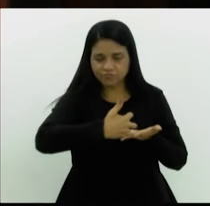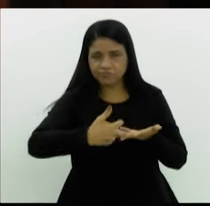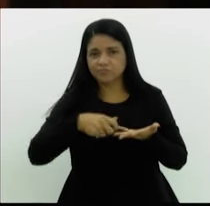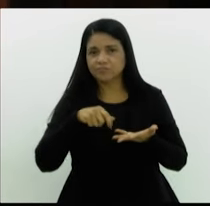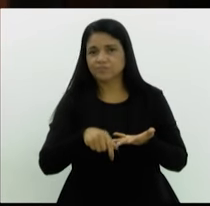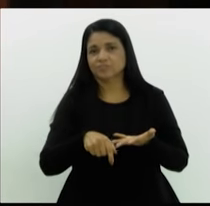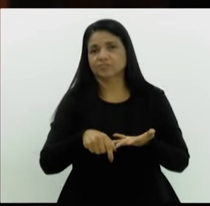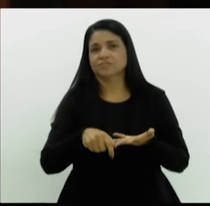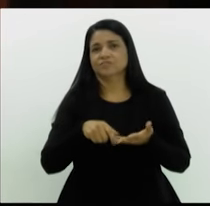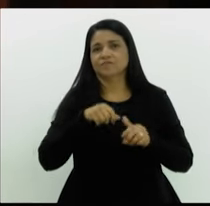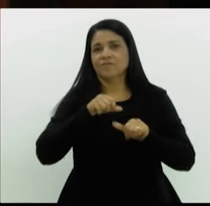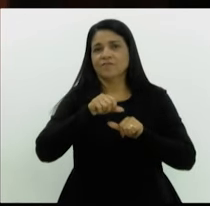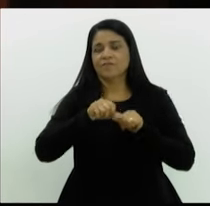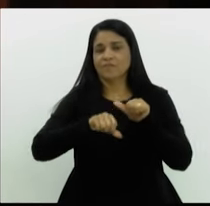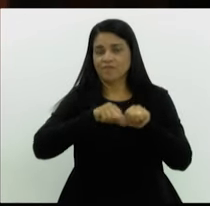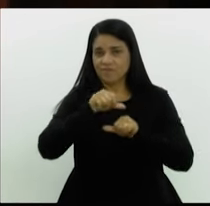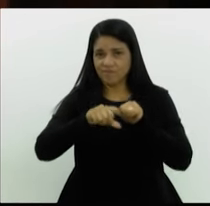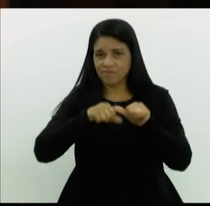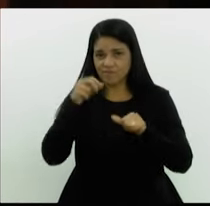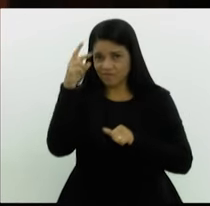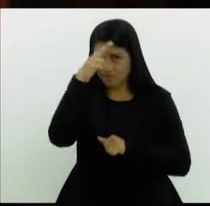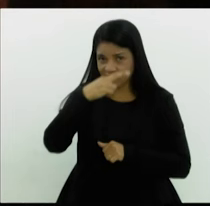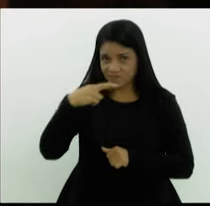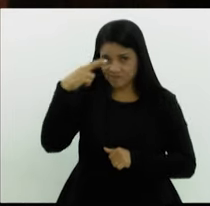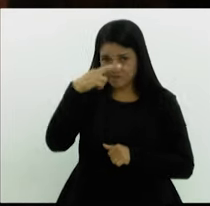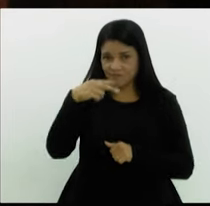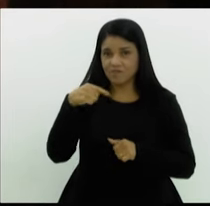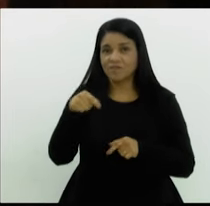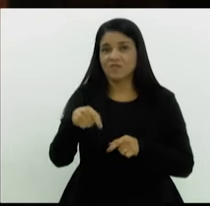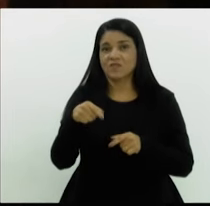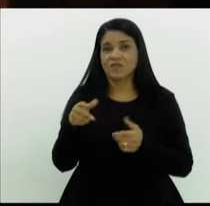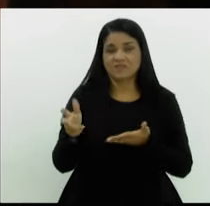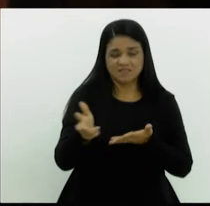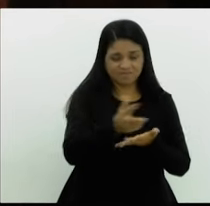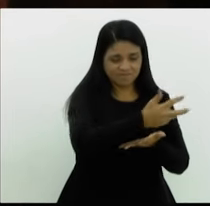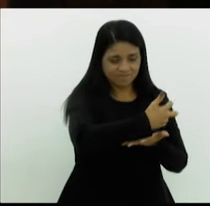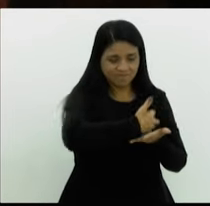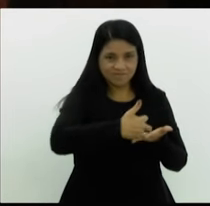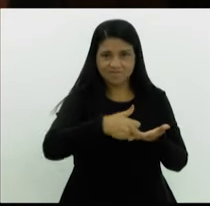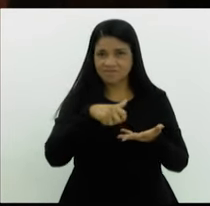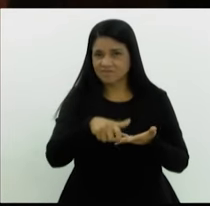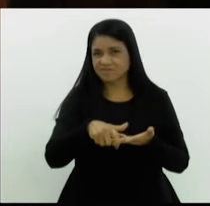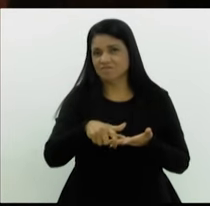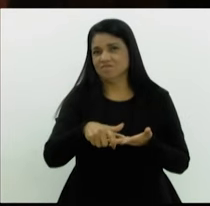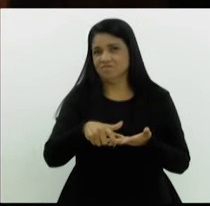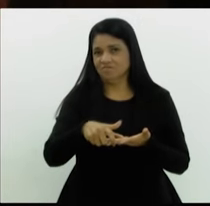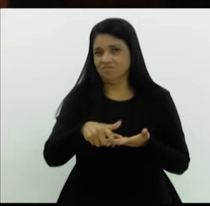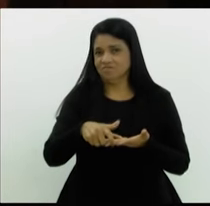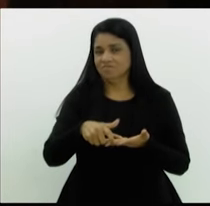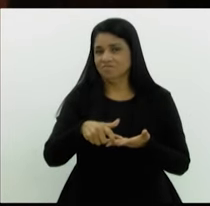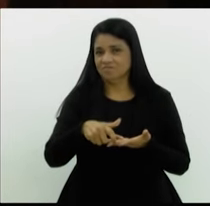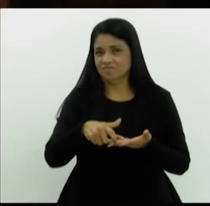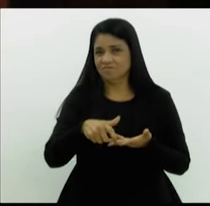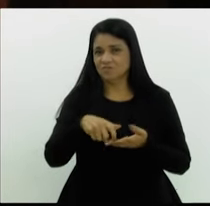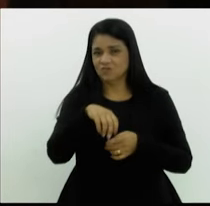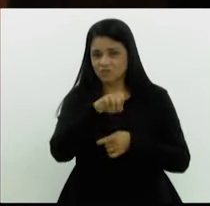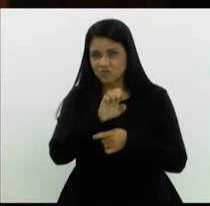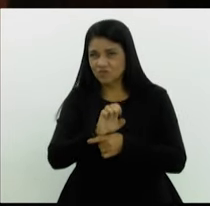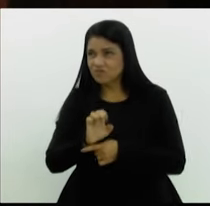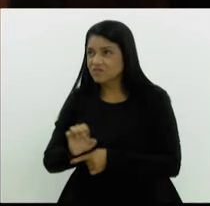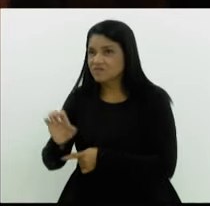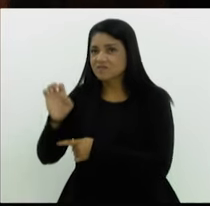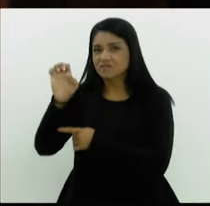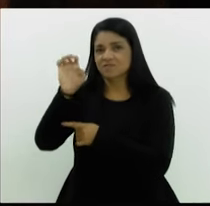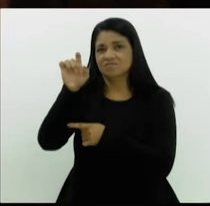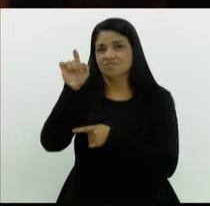nós não podemos deixar de aqui mencionar esse regime draconiano que coloca os estados que lá